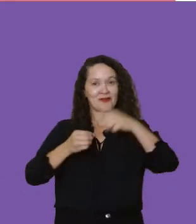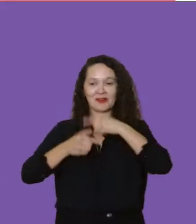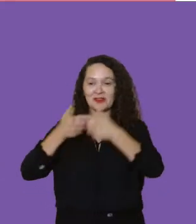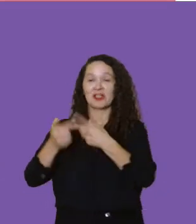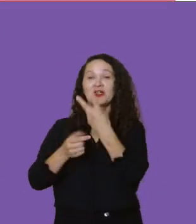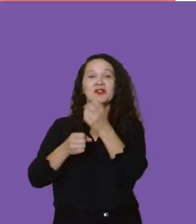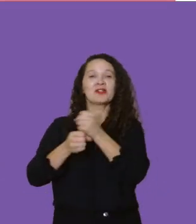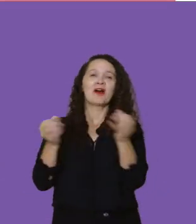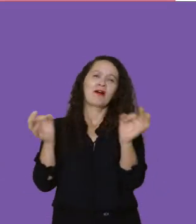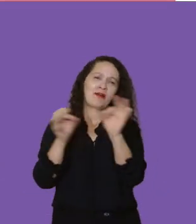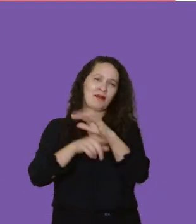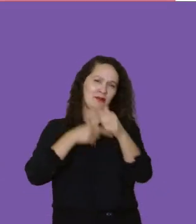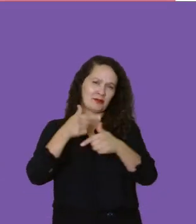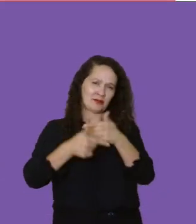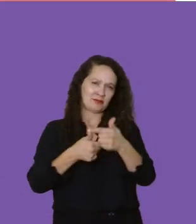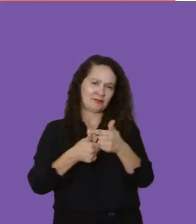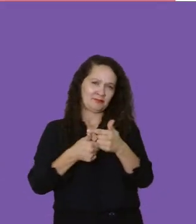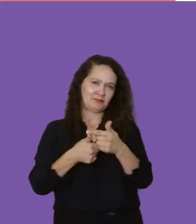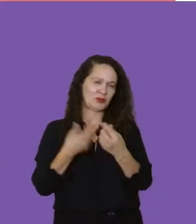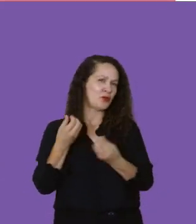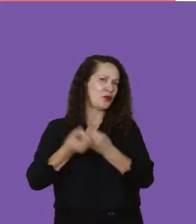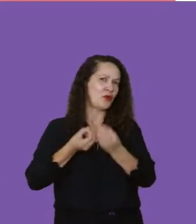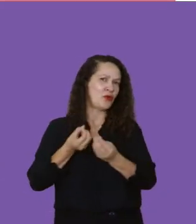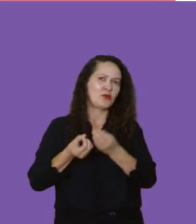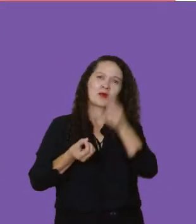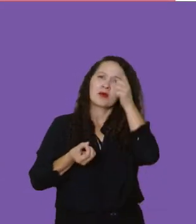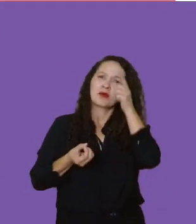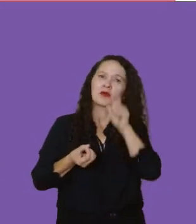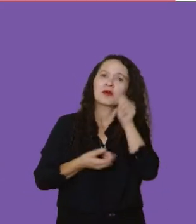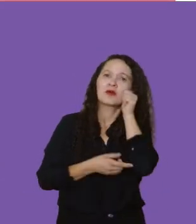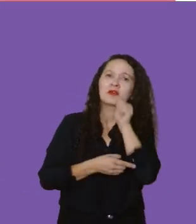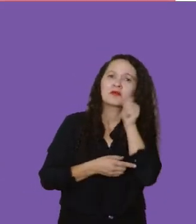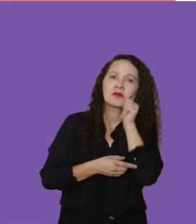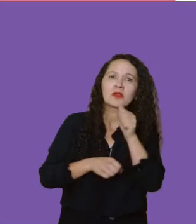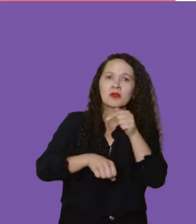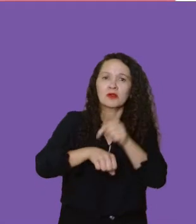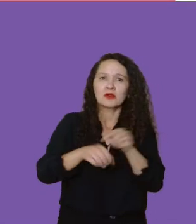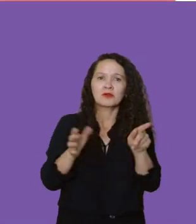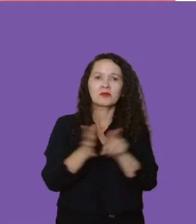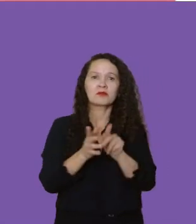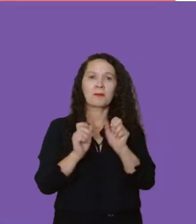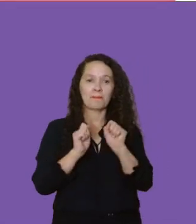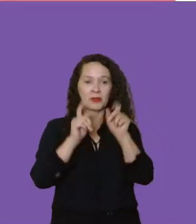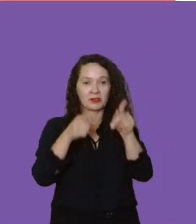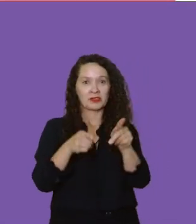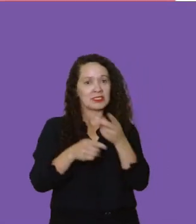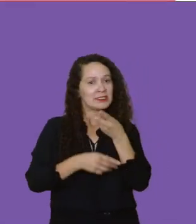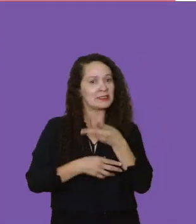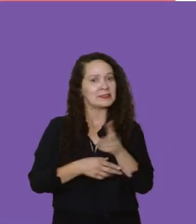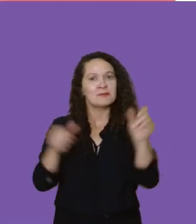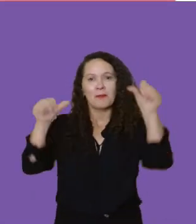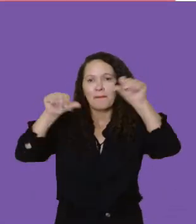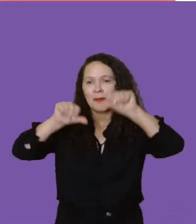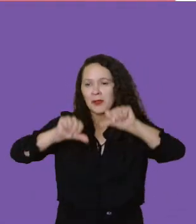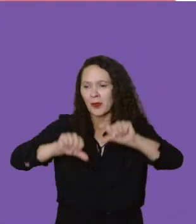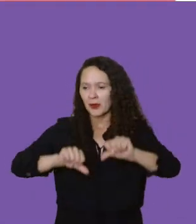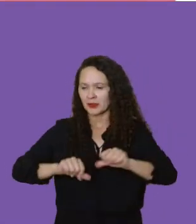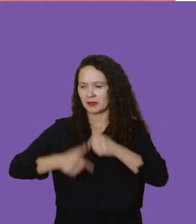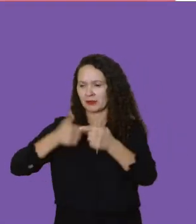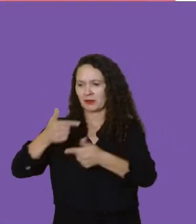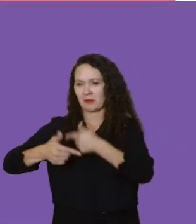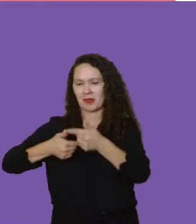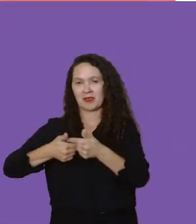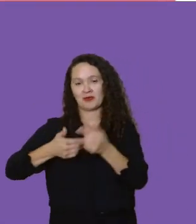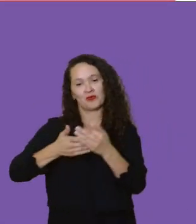difícil que as mulheres consigam cumprir um tempo de aposentadoria, elas sempre vão ficar com as piores condições quando elas forem